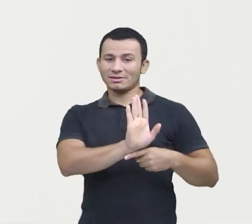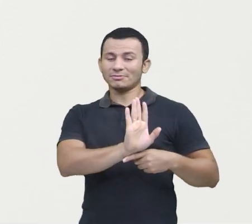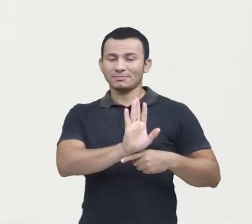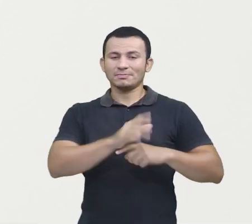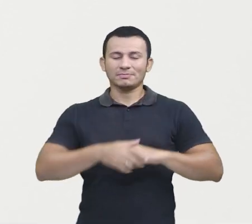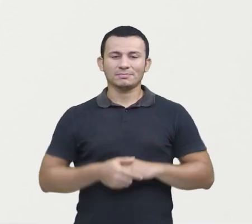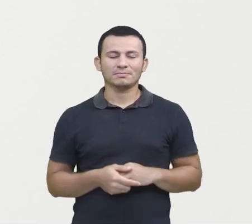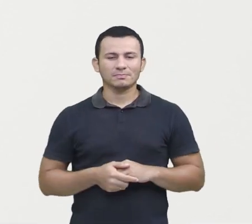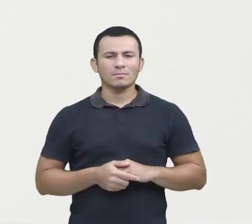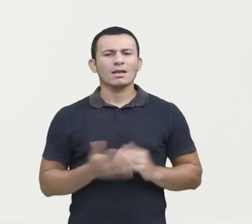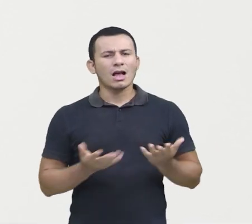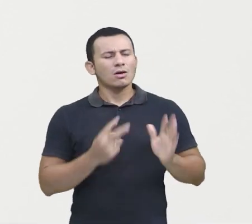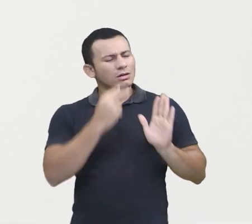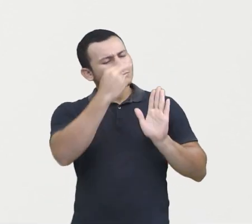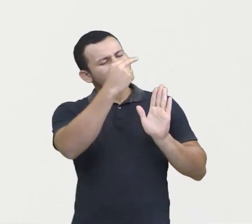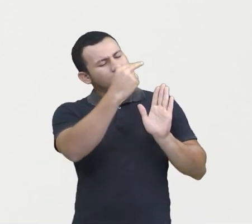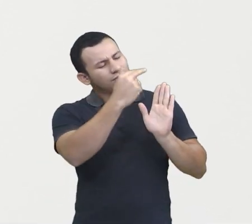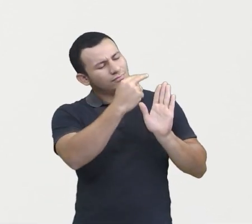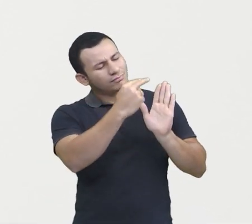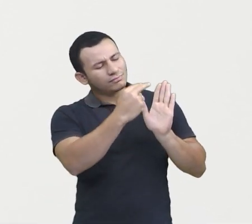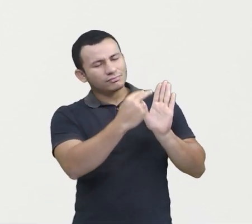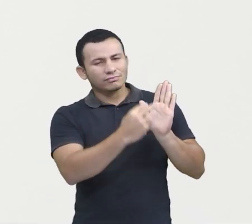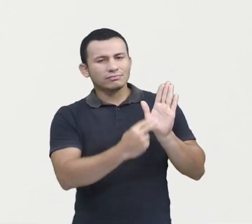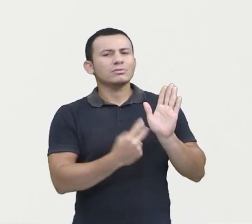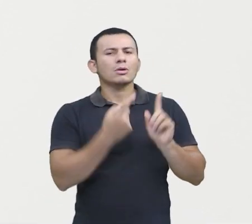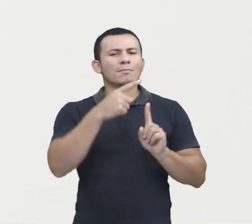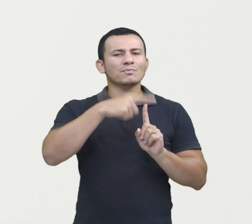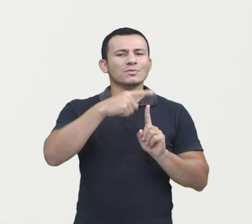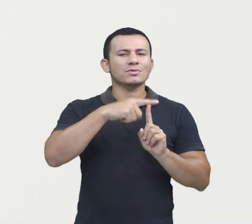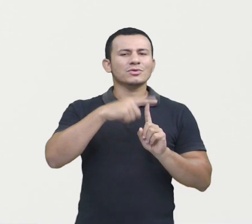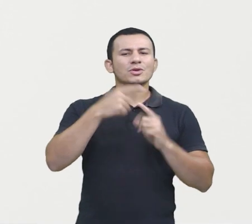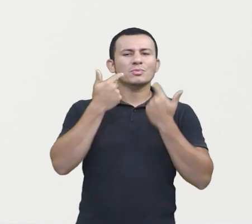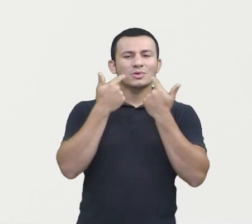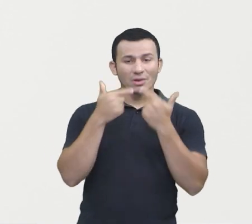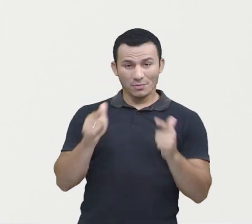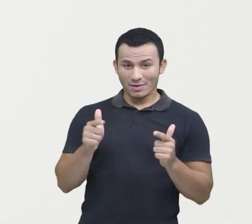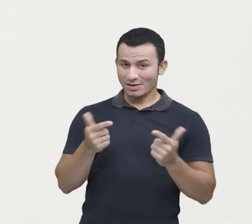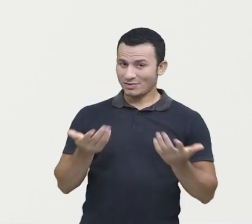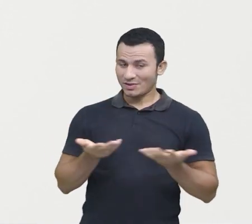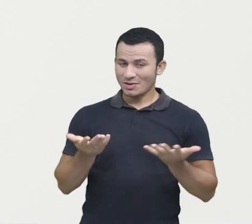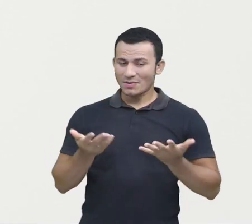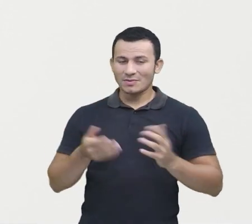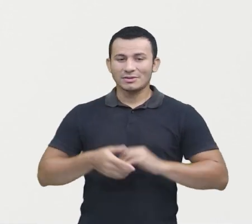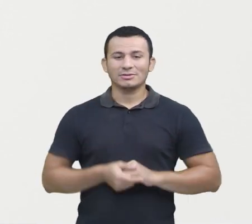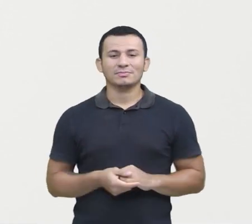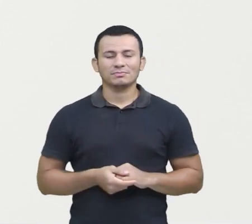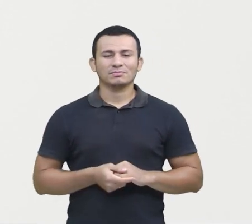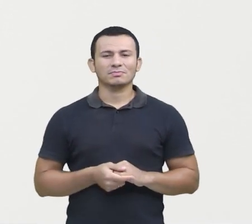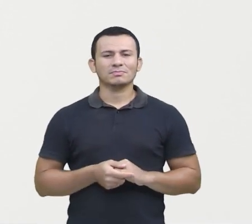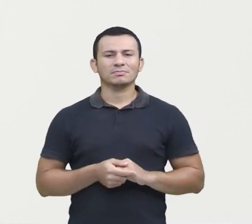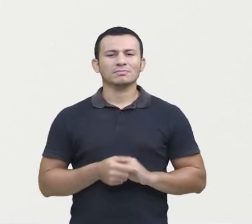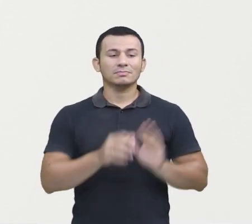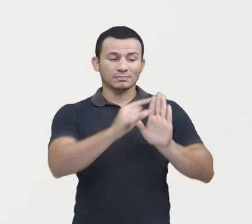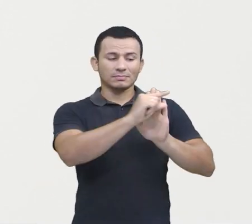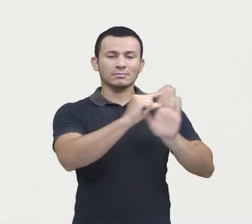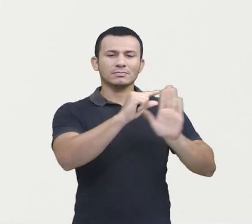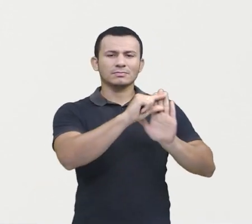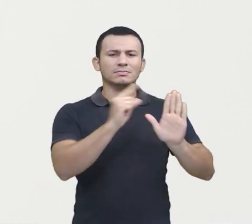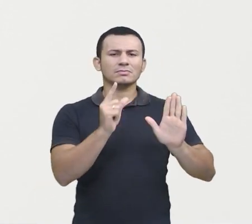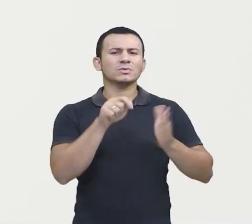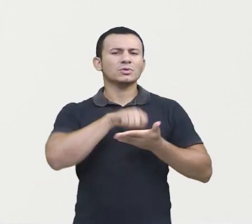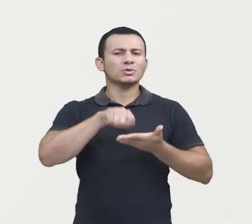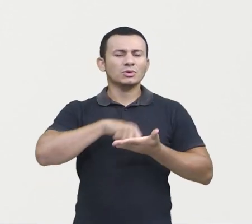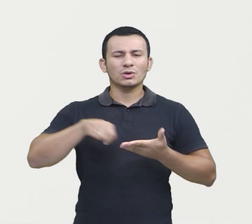Vamos analisar agora quais são os tipos de linguagem que ele tem. Aqui, o que está escrito, vamos ler?